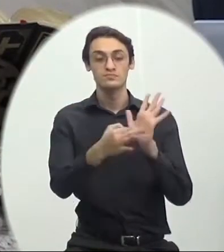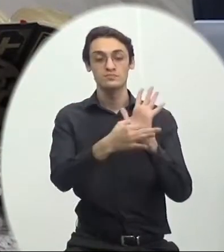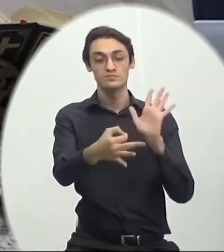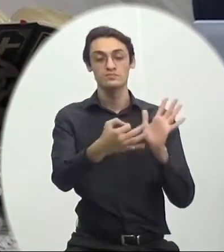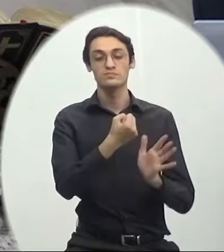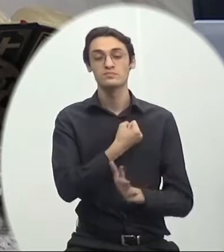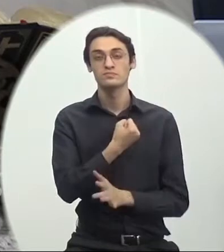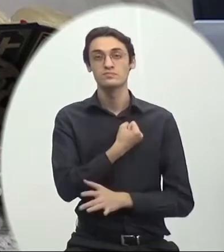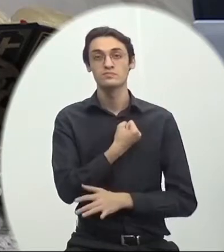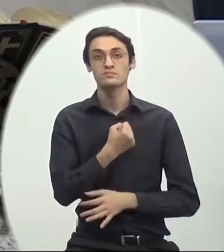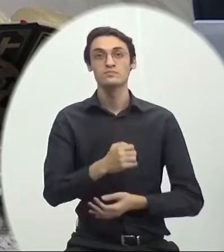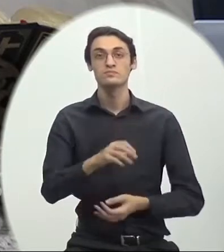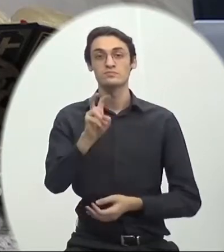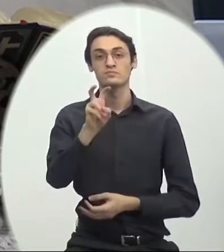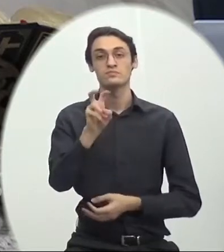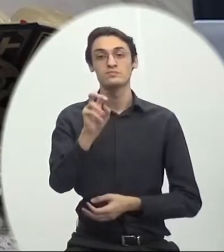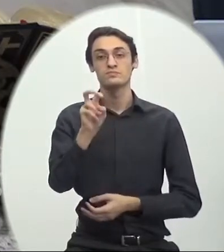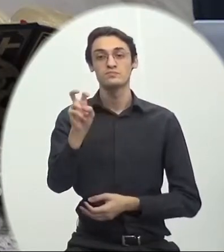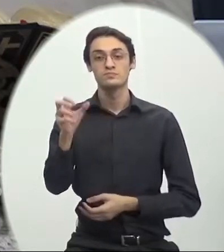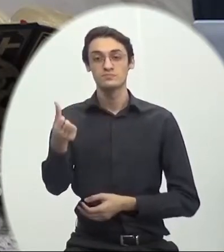Indicações número